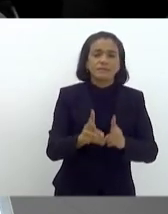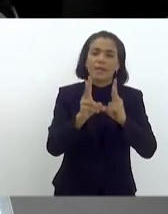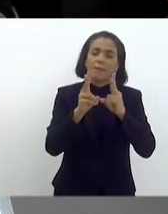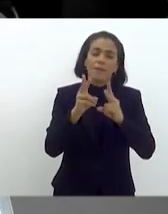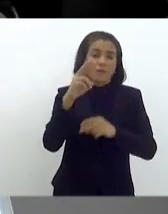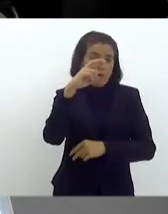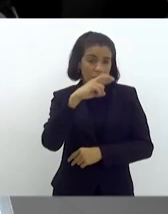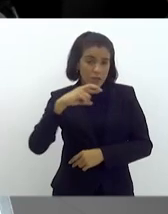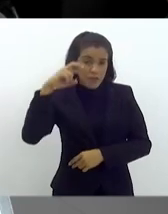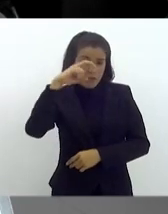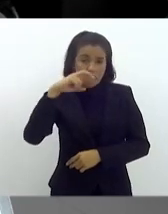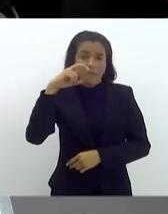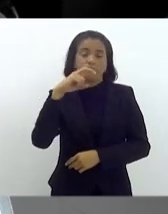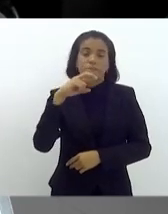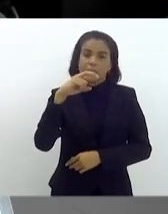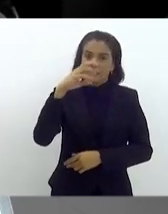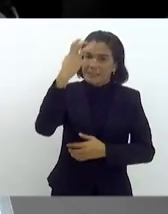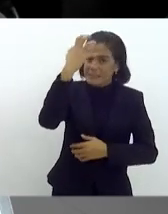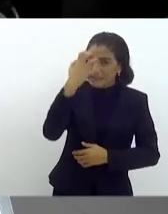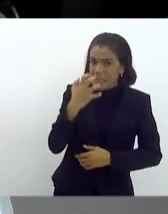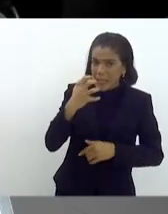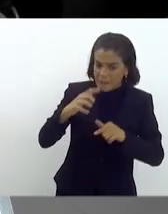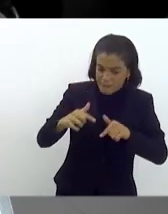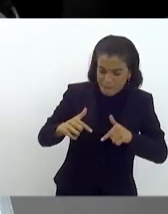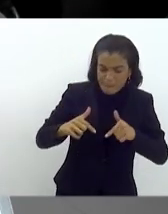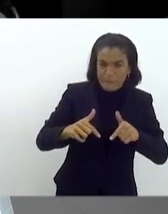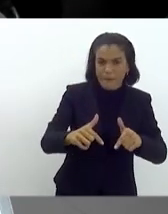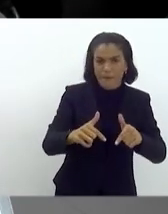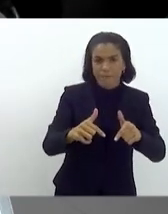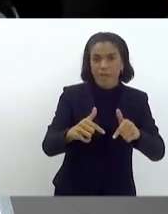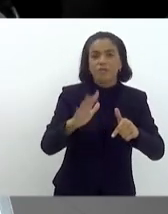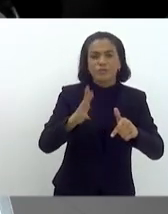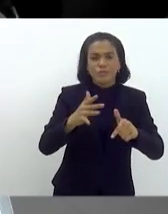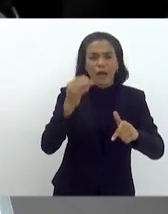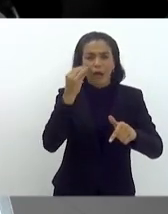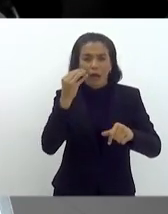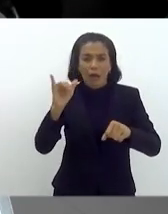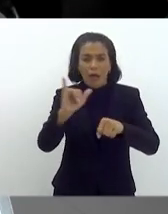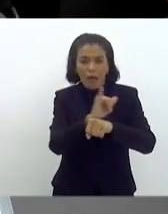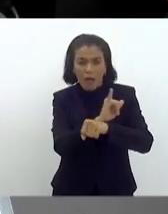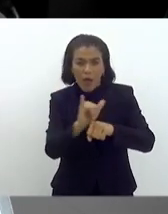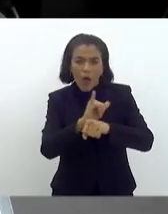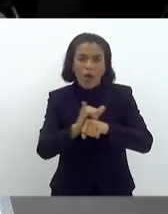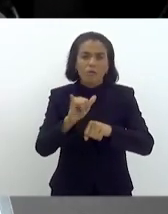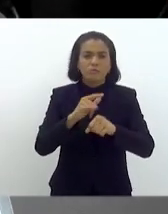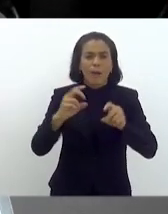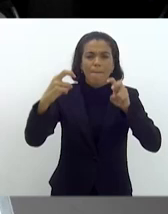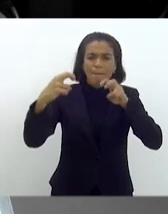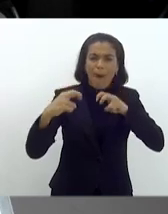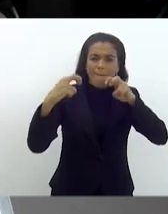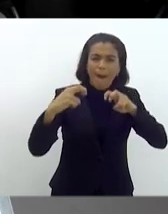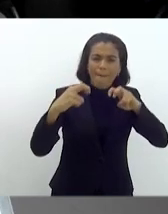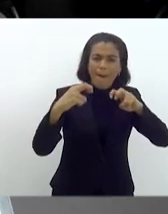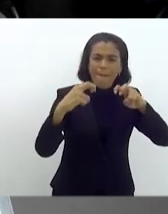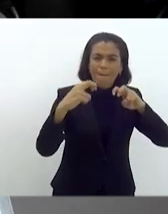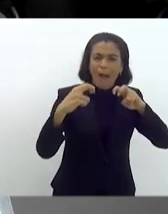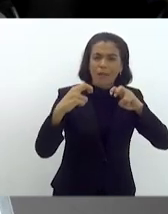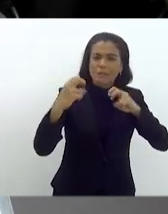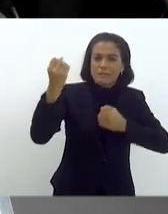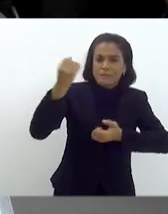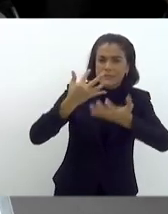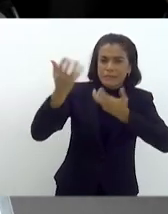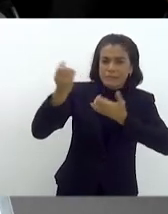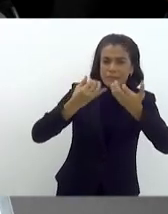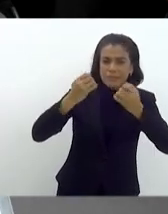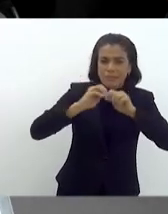com uma investigação séria e efetiva né esgotando-se todas as diligências ouvindo Se todas as testemunhas e